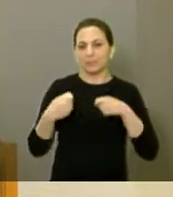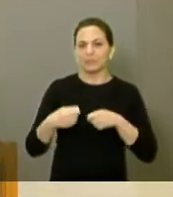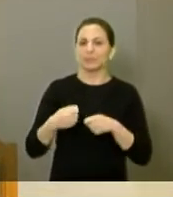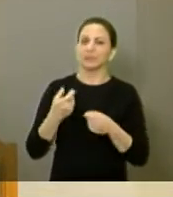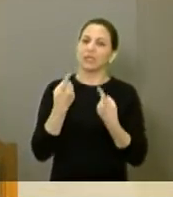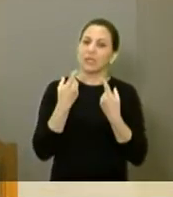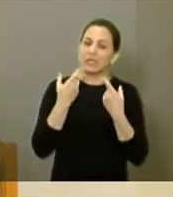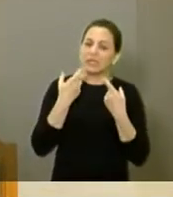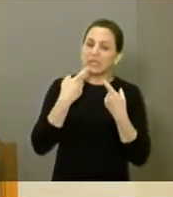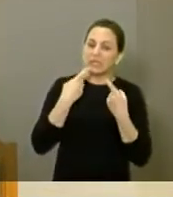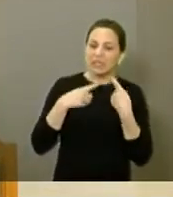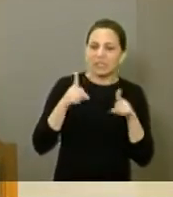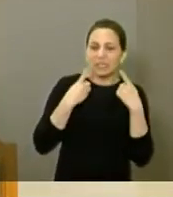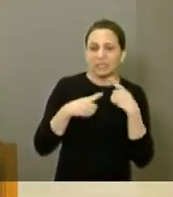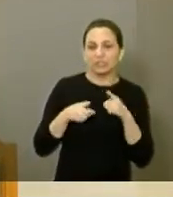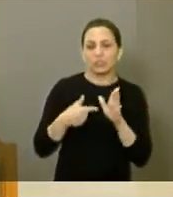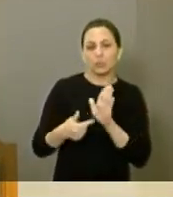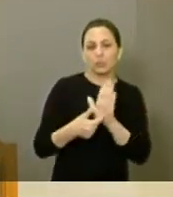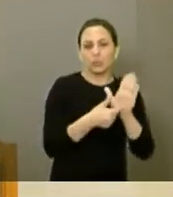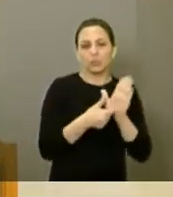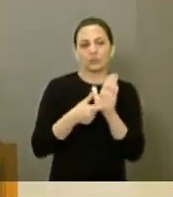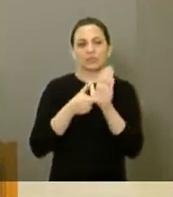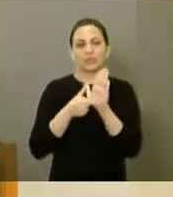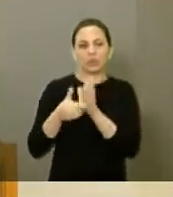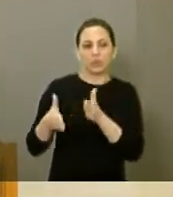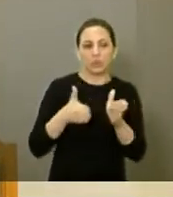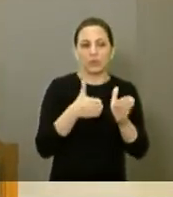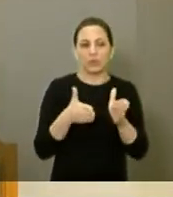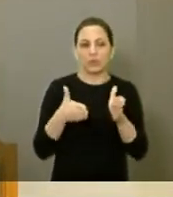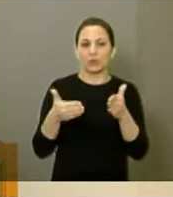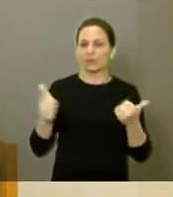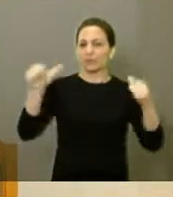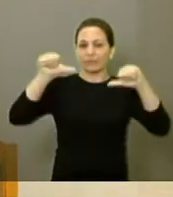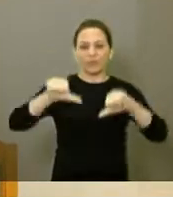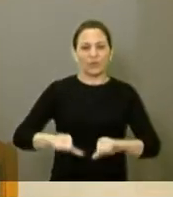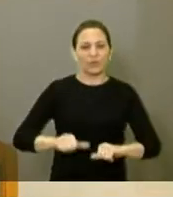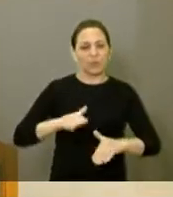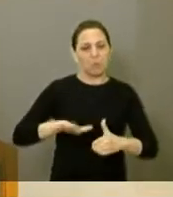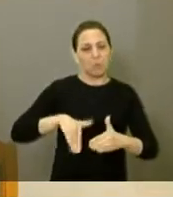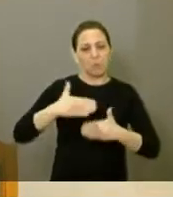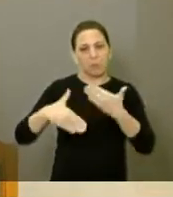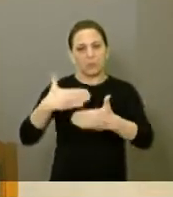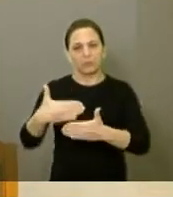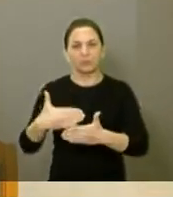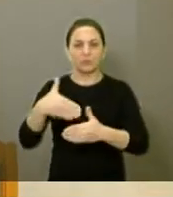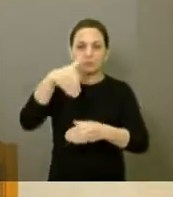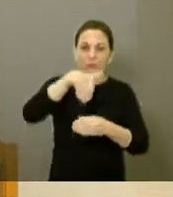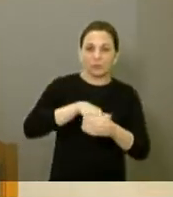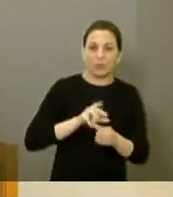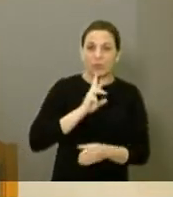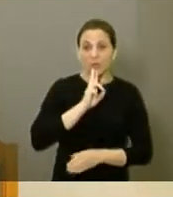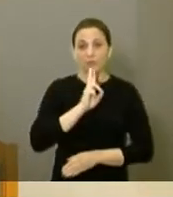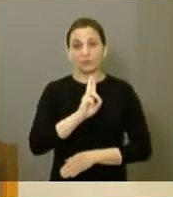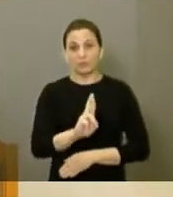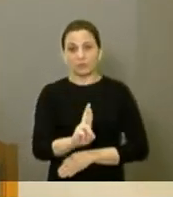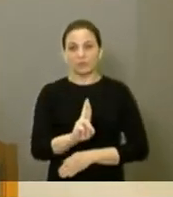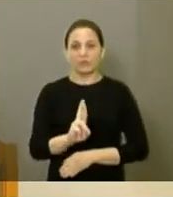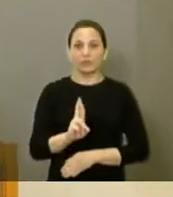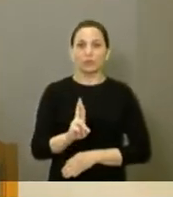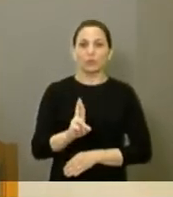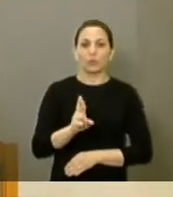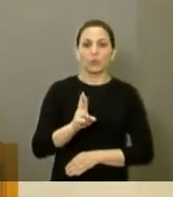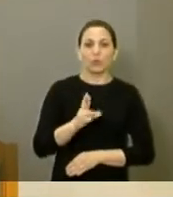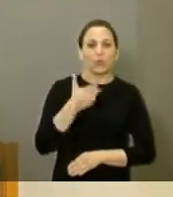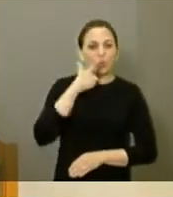crítica a apontar caminho do contrário a gente desqualificar todo o processo então eu penso que o resultado da vitória do